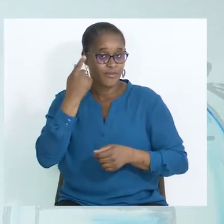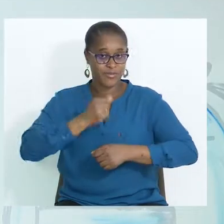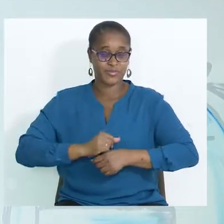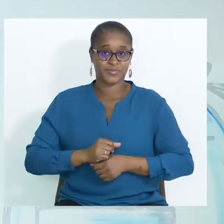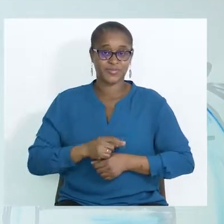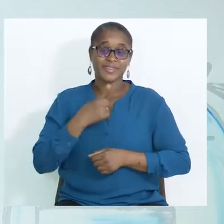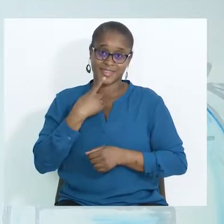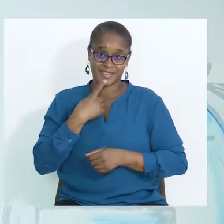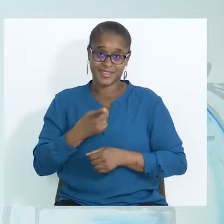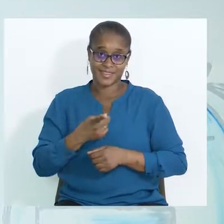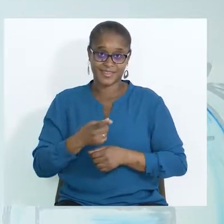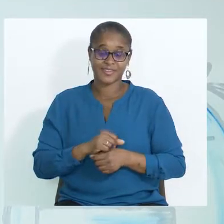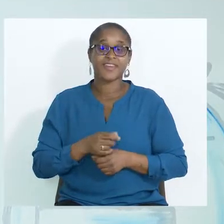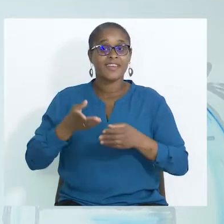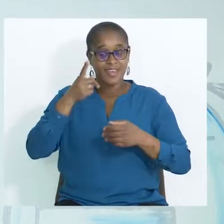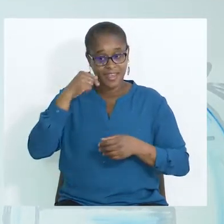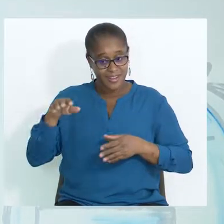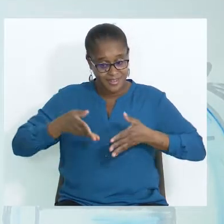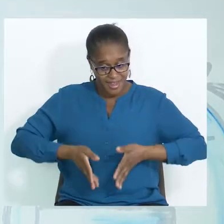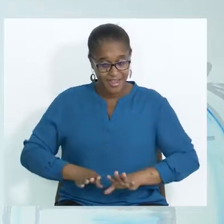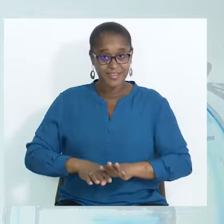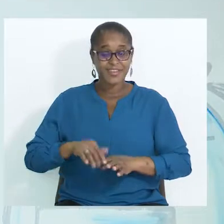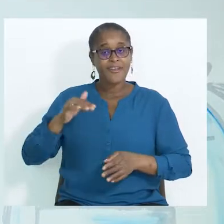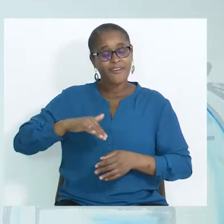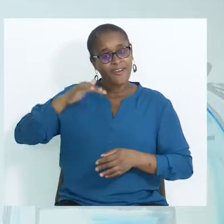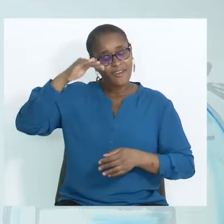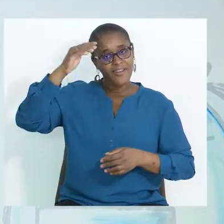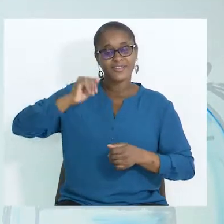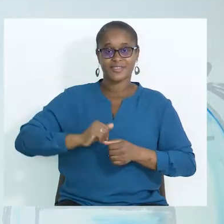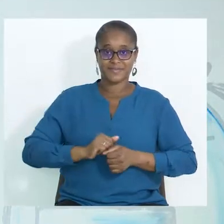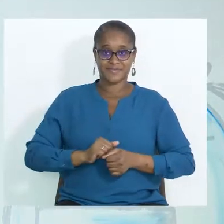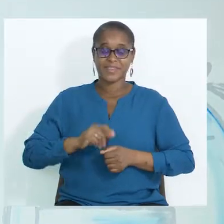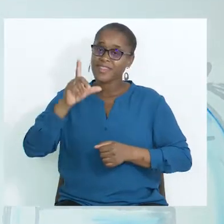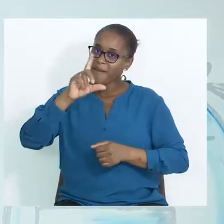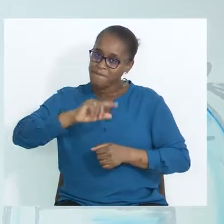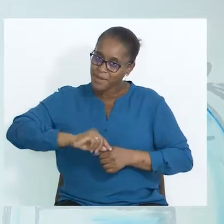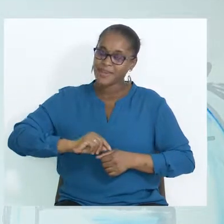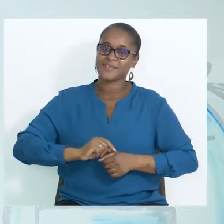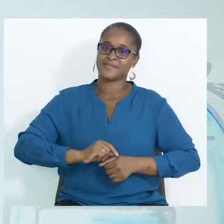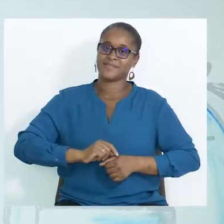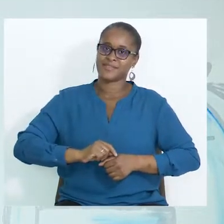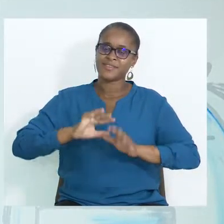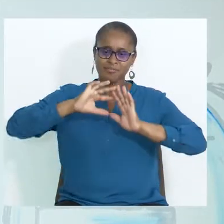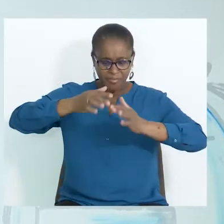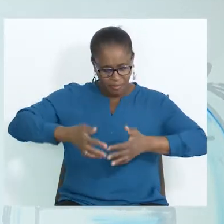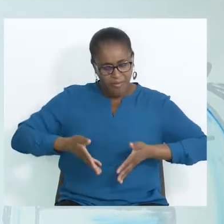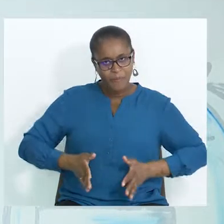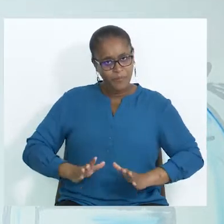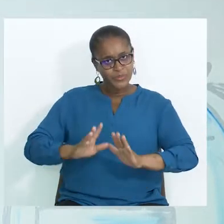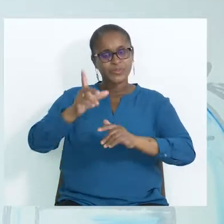o vivos certo eles nascem creche eles também